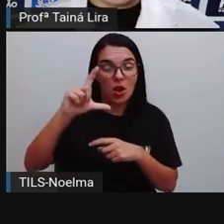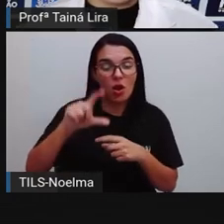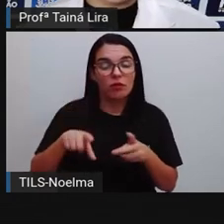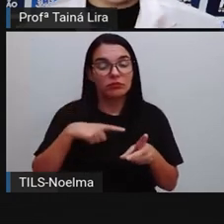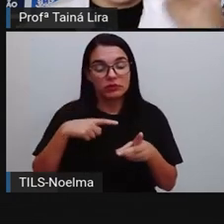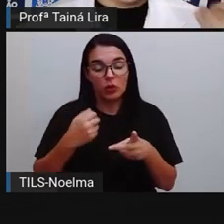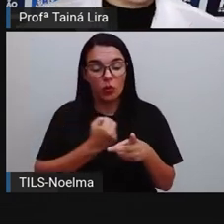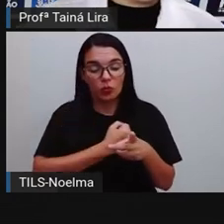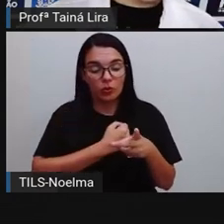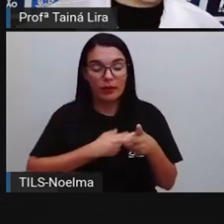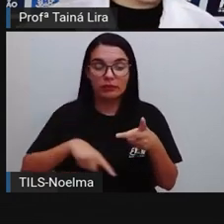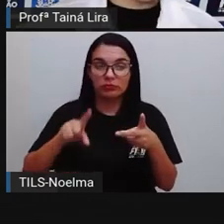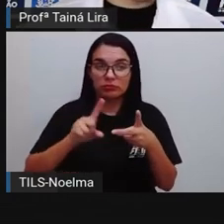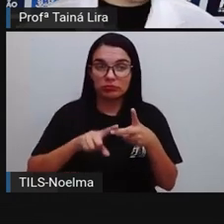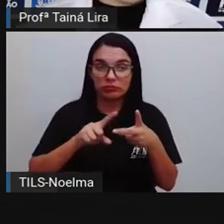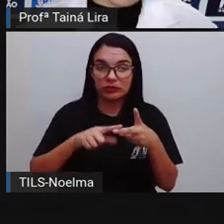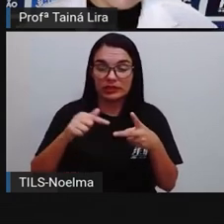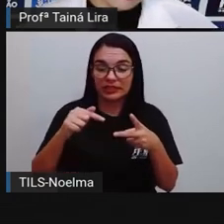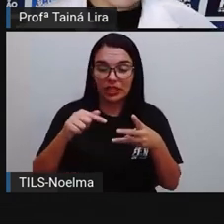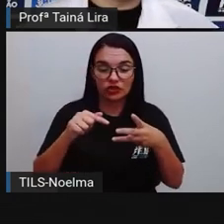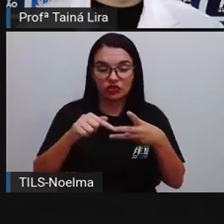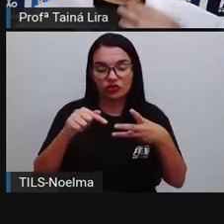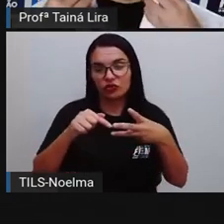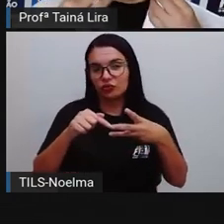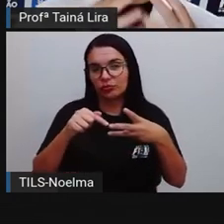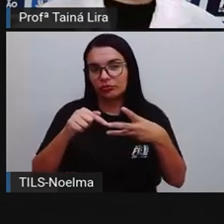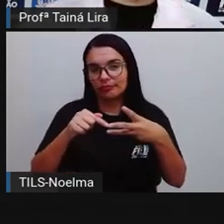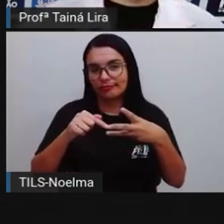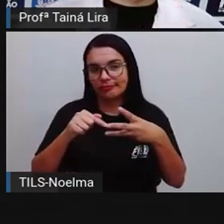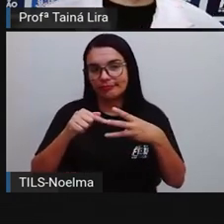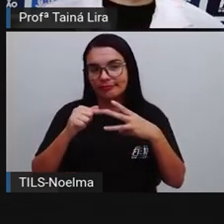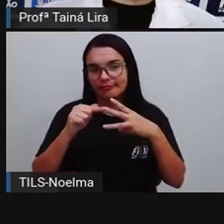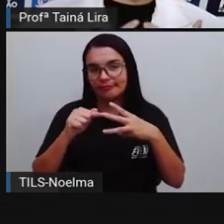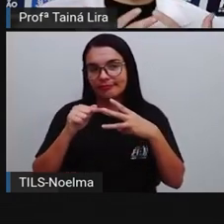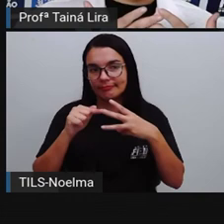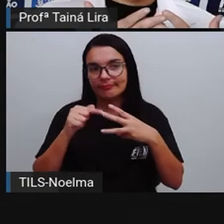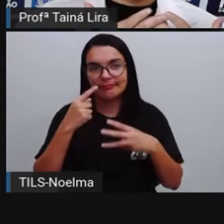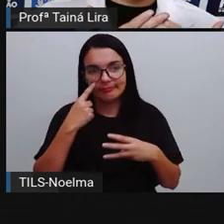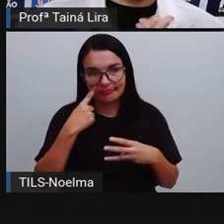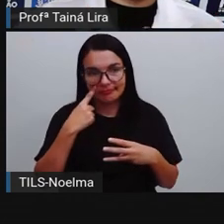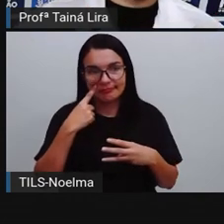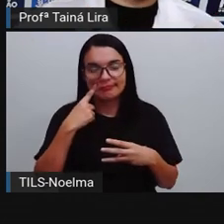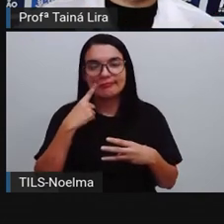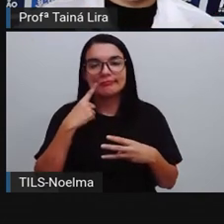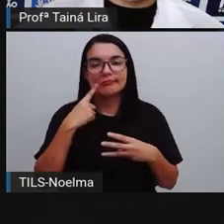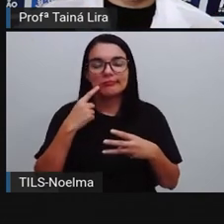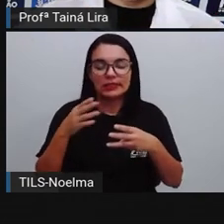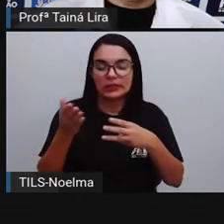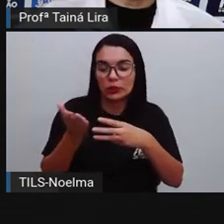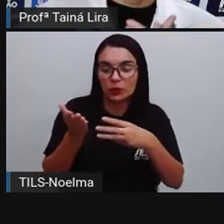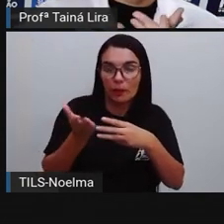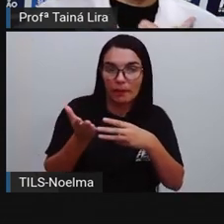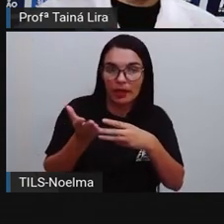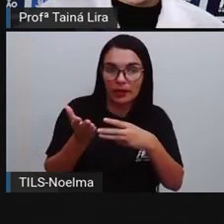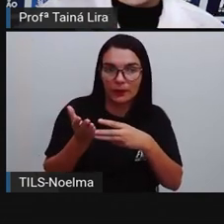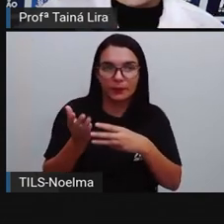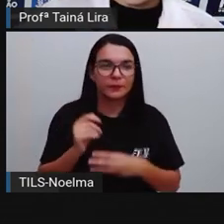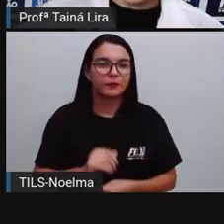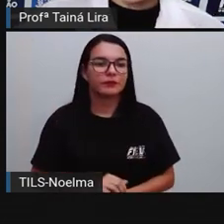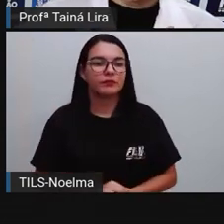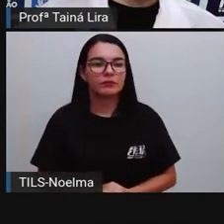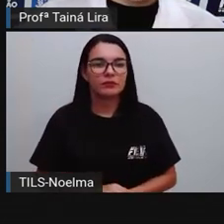os números que nós estamos trabalhando aqui 17017 o algarismo 7 vai aparecer ali no